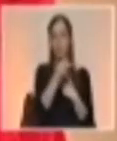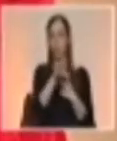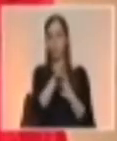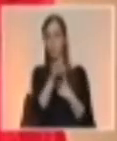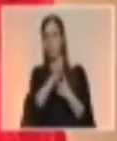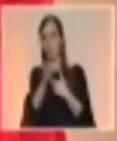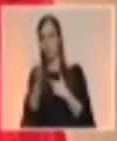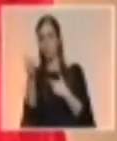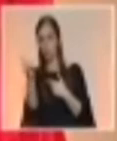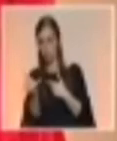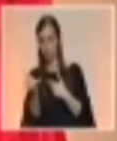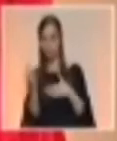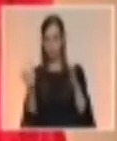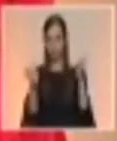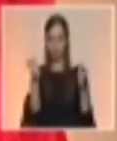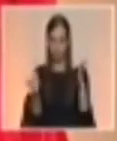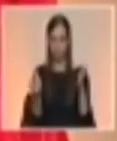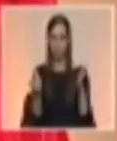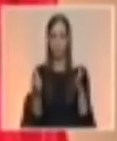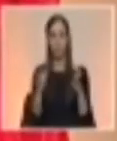gente. Pensei que era só décimo segundo, não.